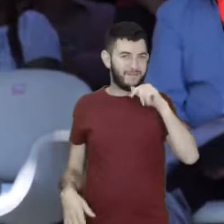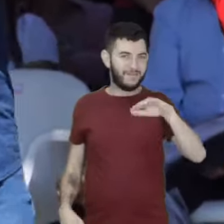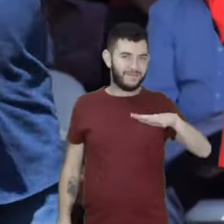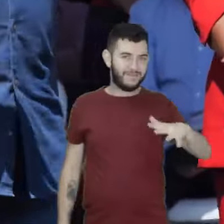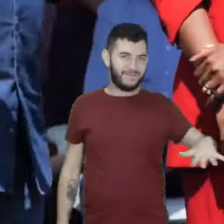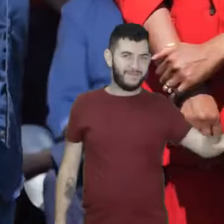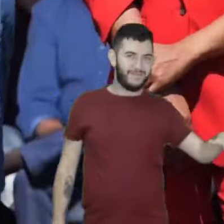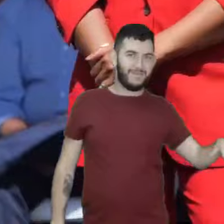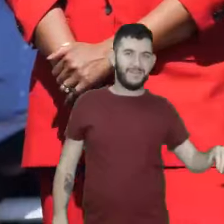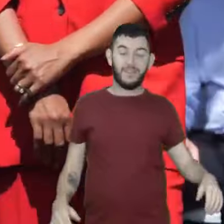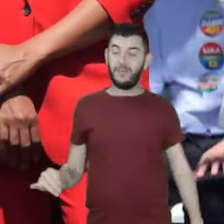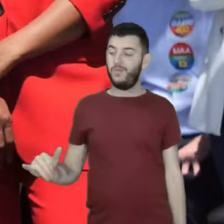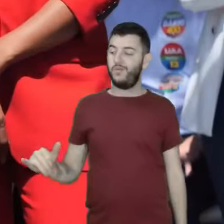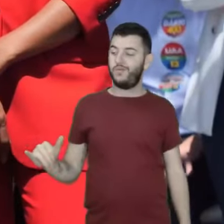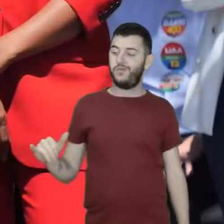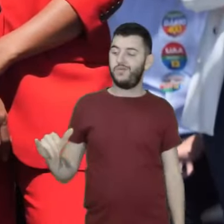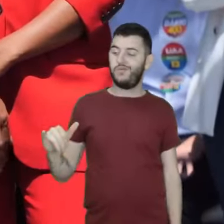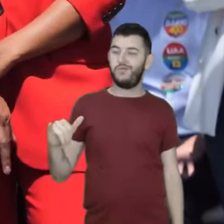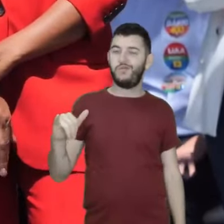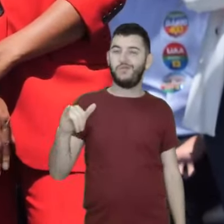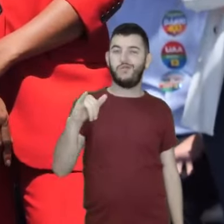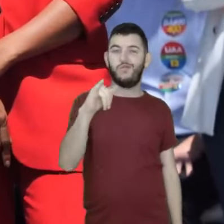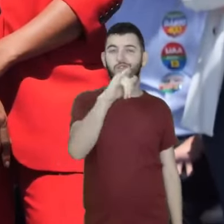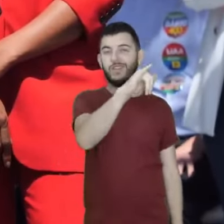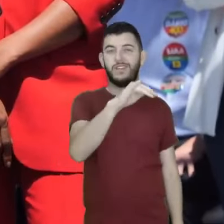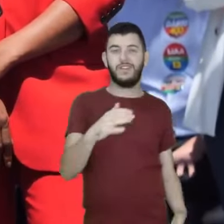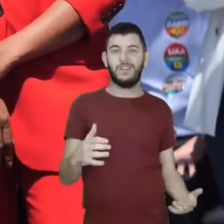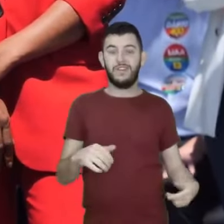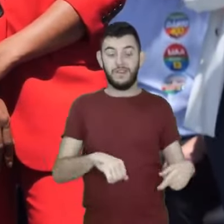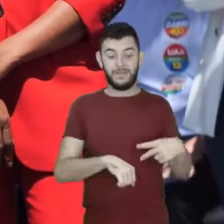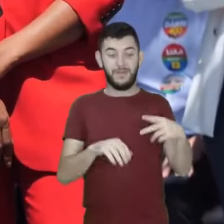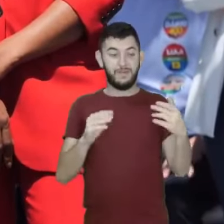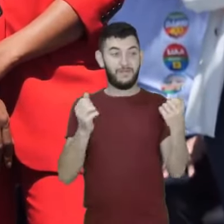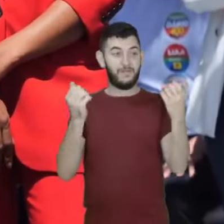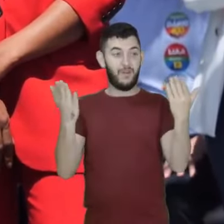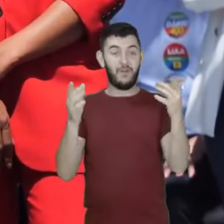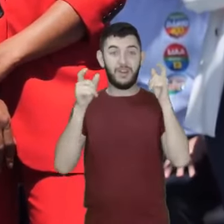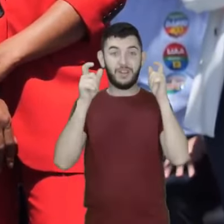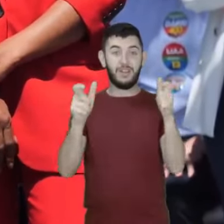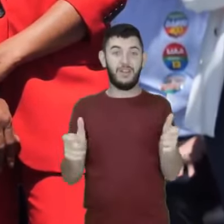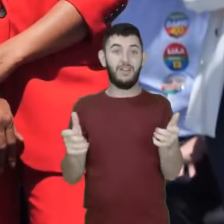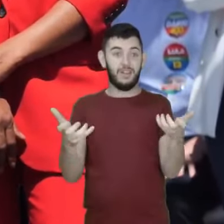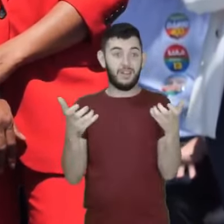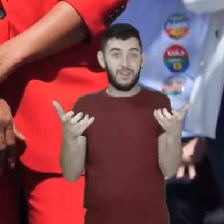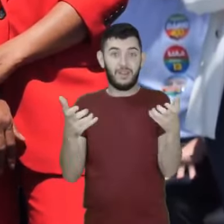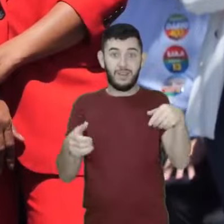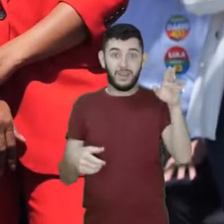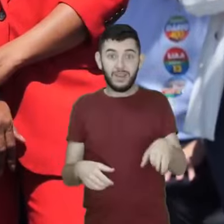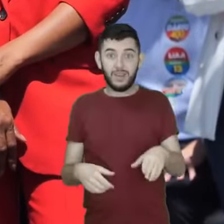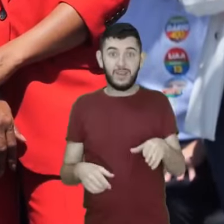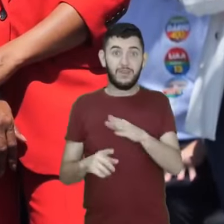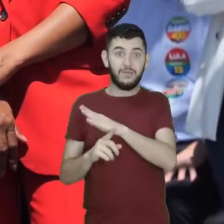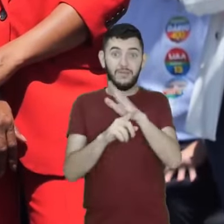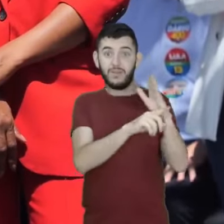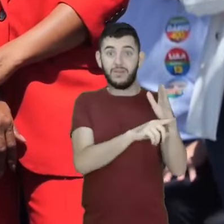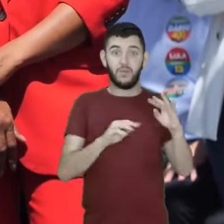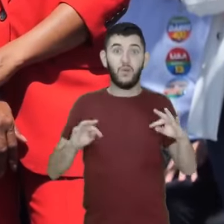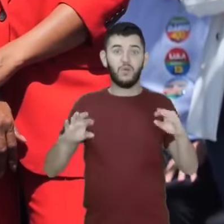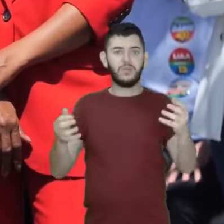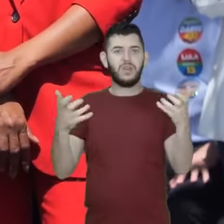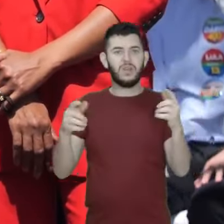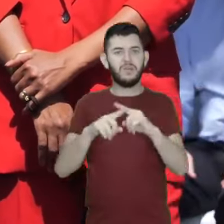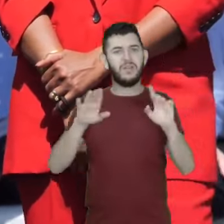é que não quer conhecer outro país? Quem é que não quer ir para outro país? Todo mundo quer. Por que só alguns podem?